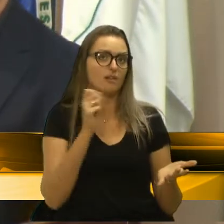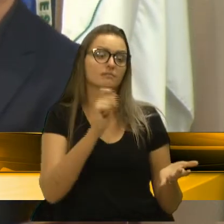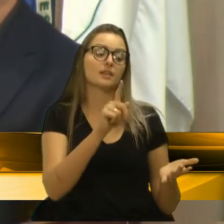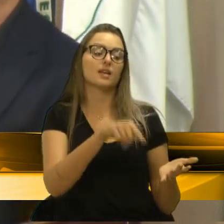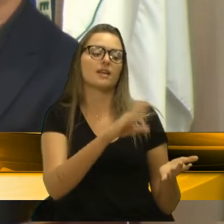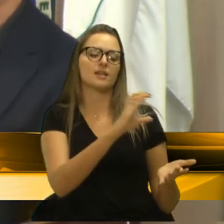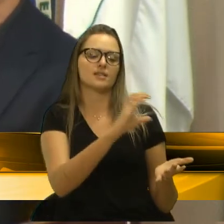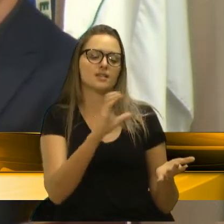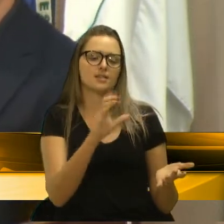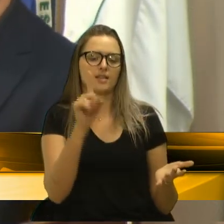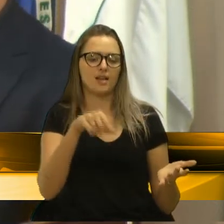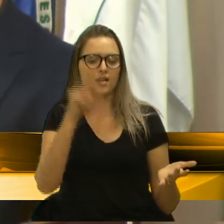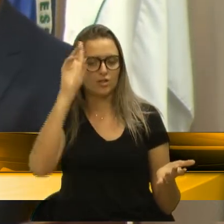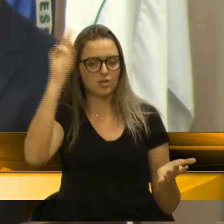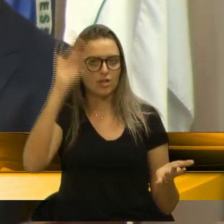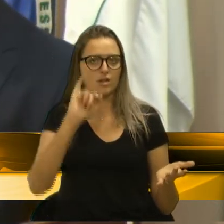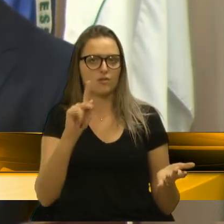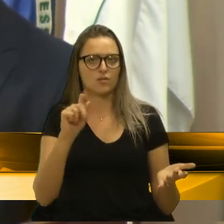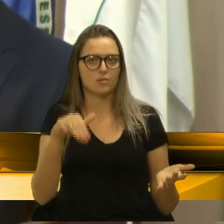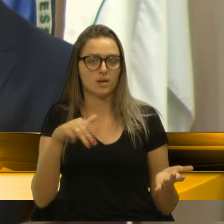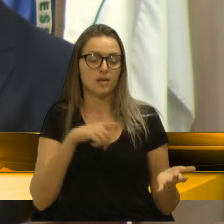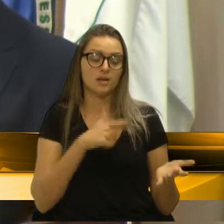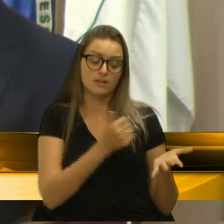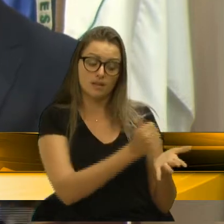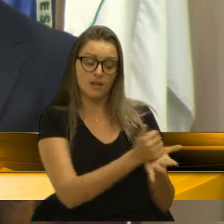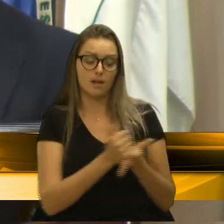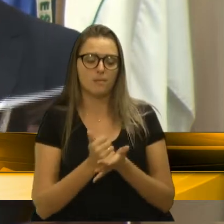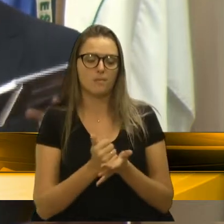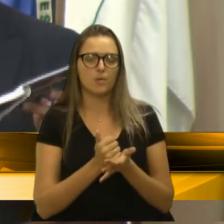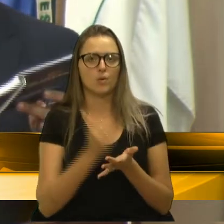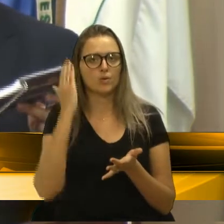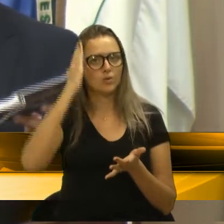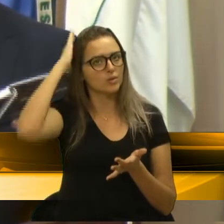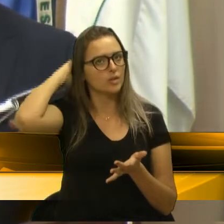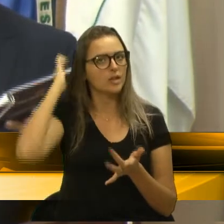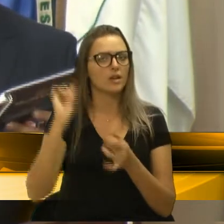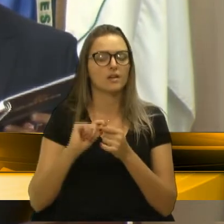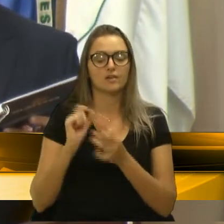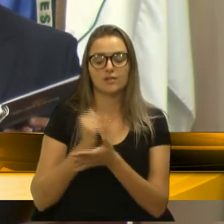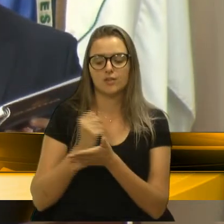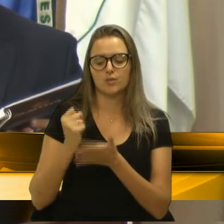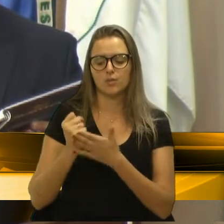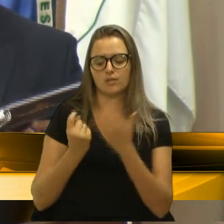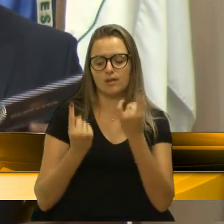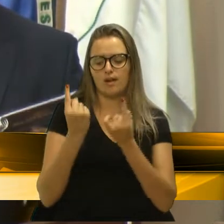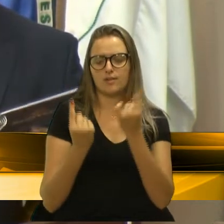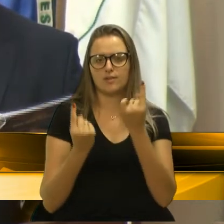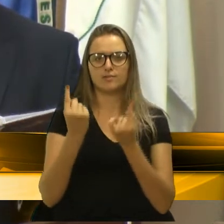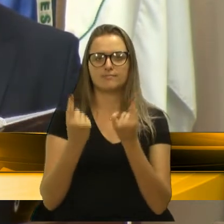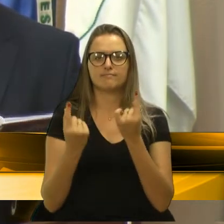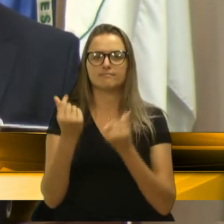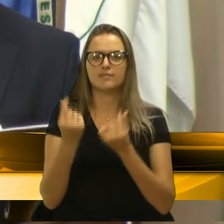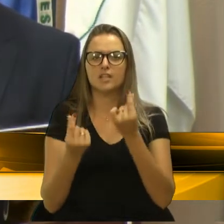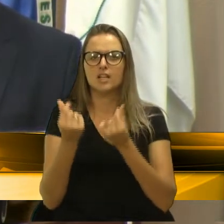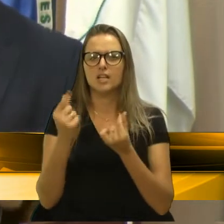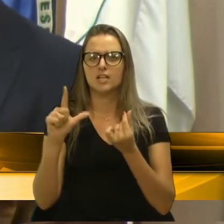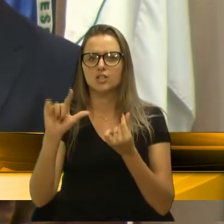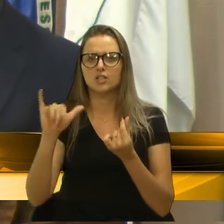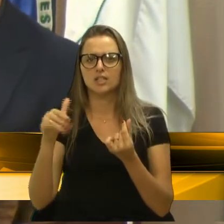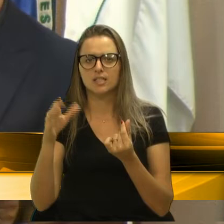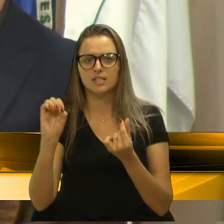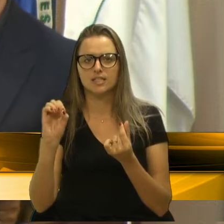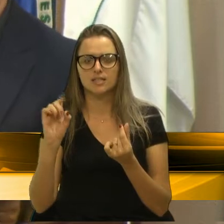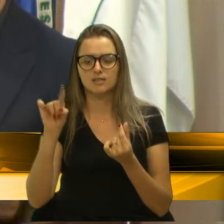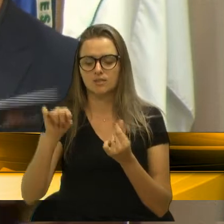confiança e diretor de IPAM tem anuência do seu chefe maior, faz um contrato de licitação nesses moldes que beira a